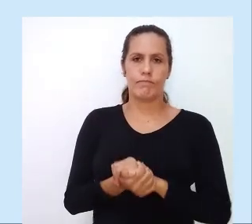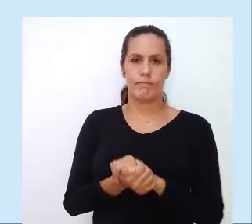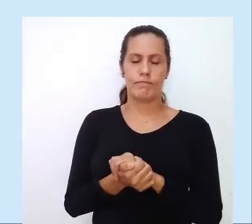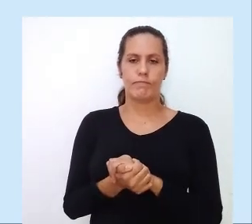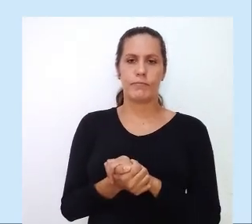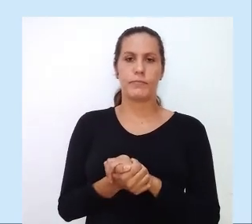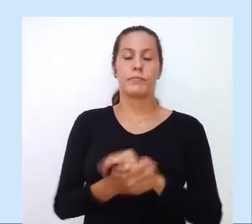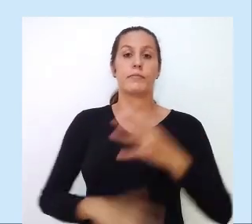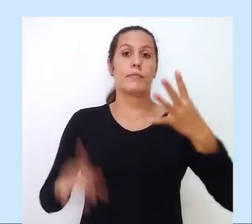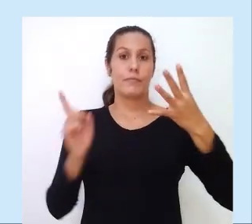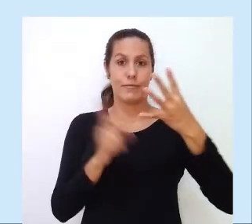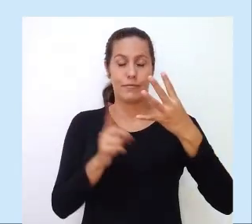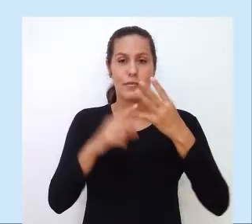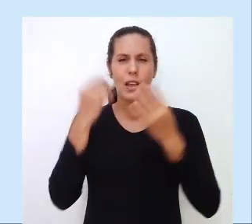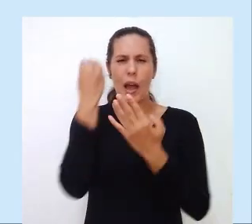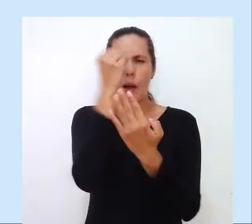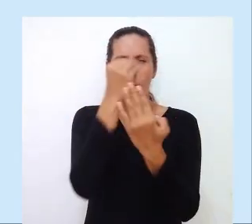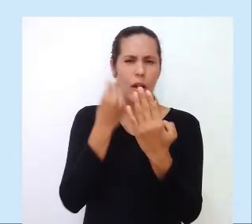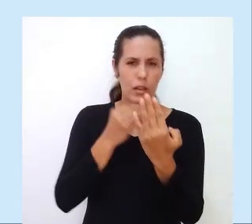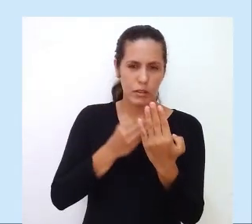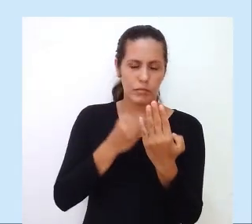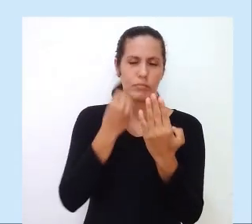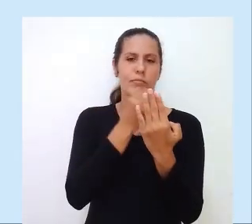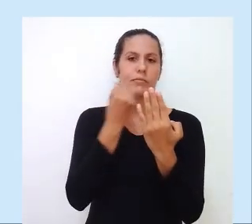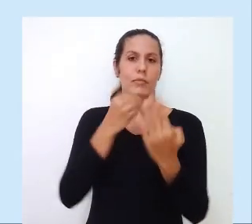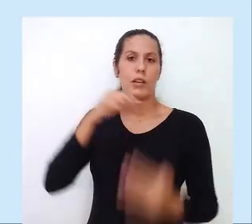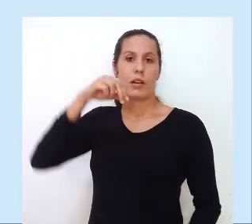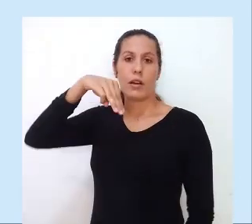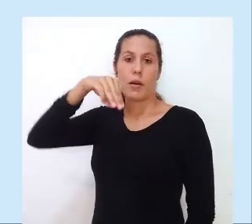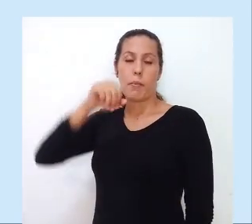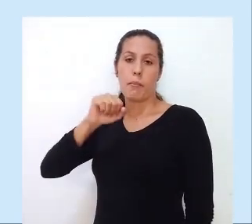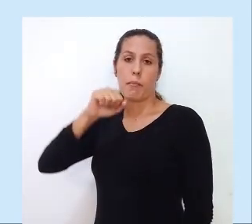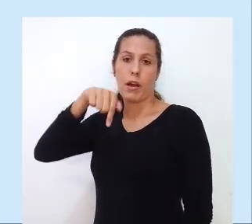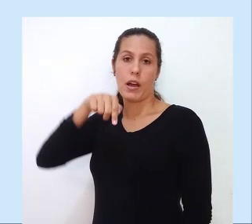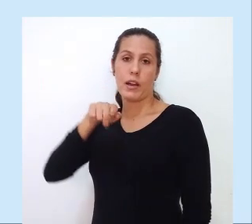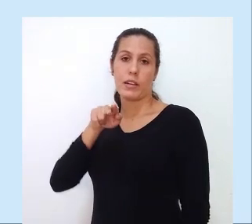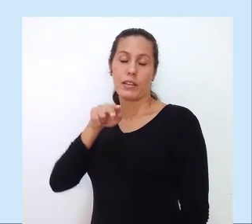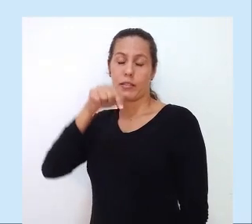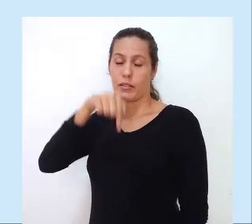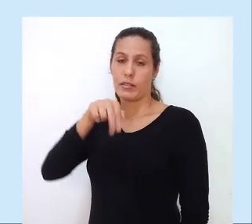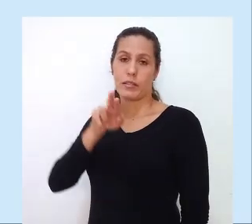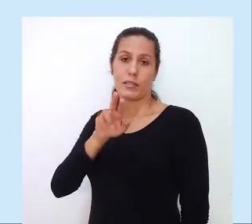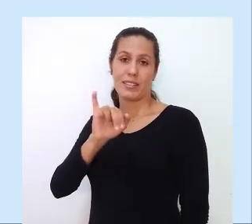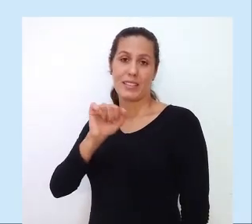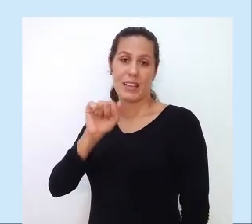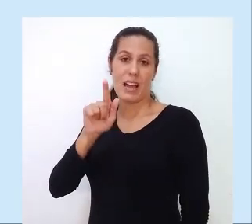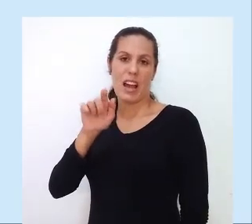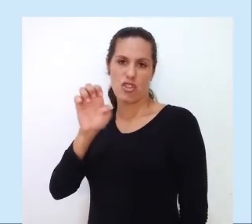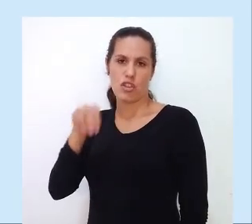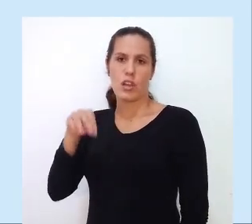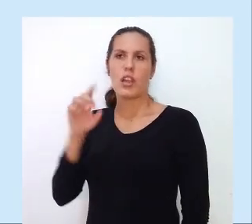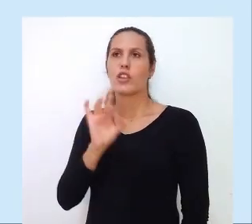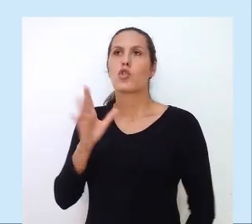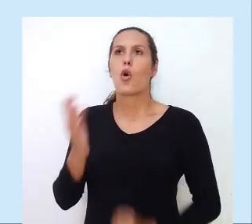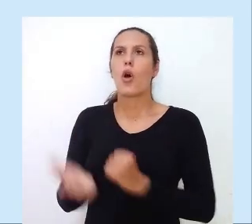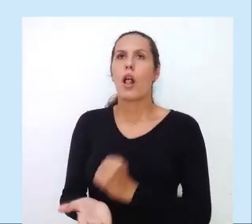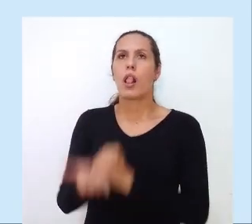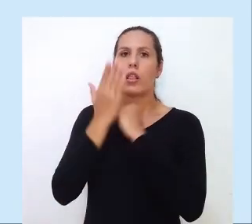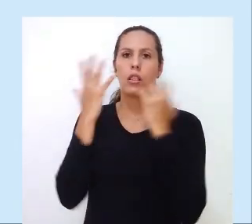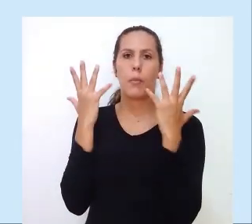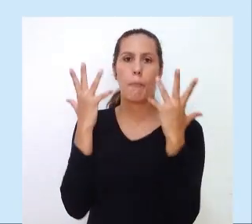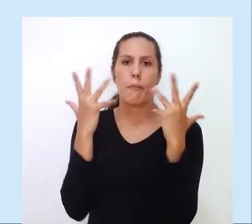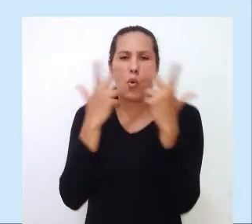A maquiagem é a maquiagem que o ator usa, que no caso da maquiagem teatral, não é só para deixar o ator